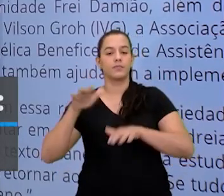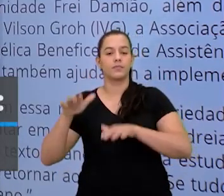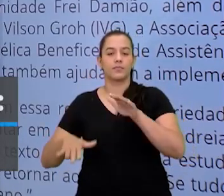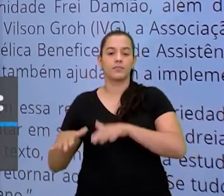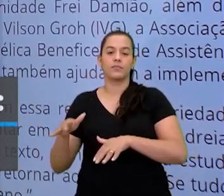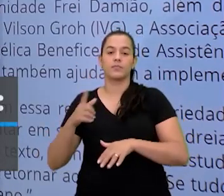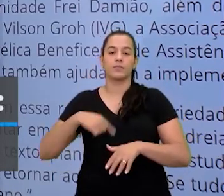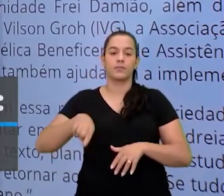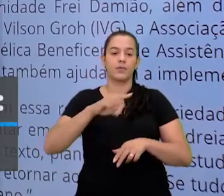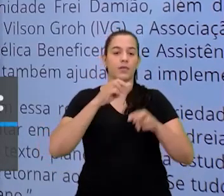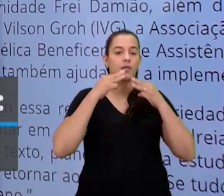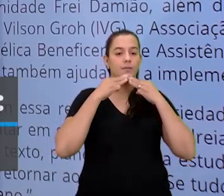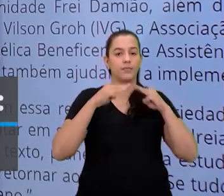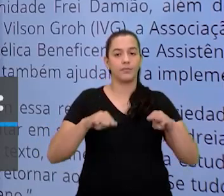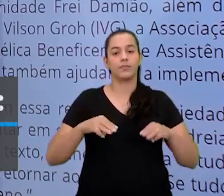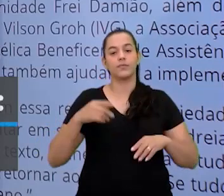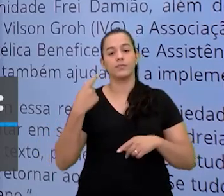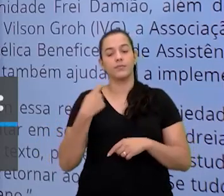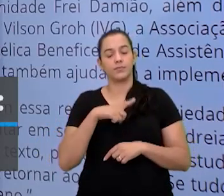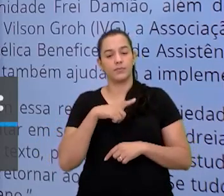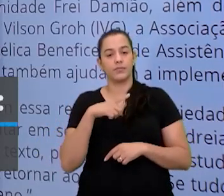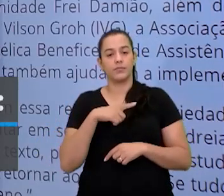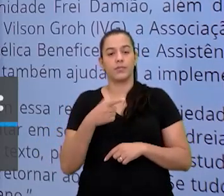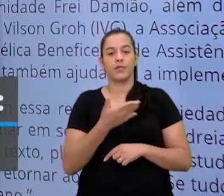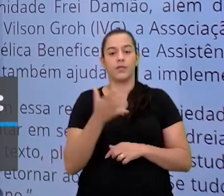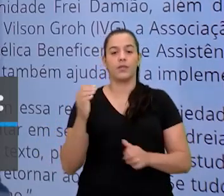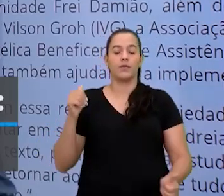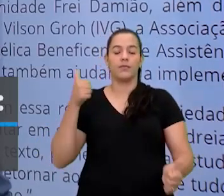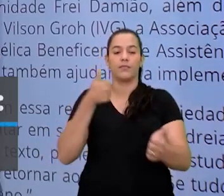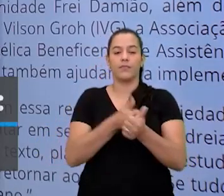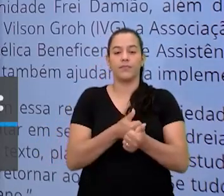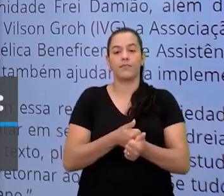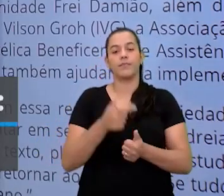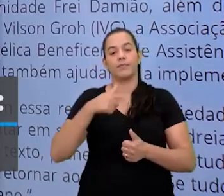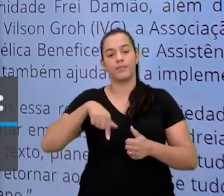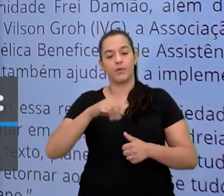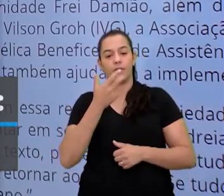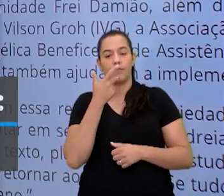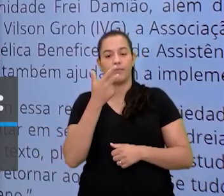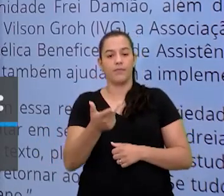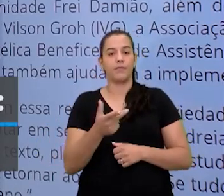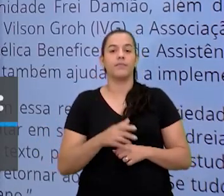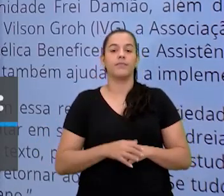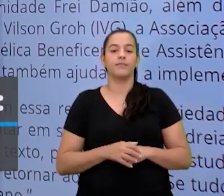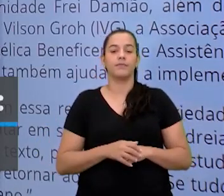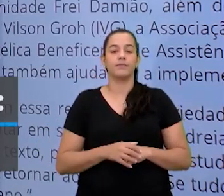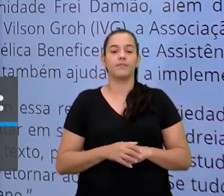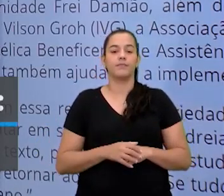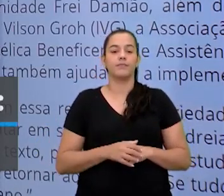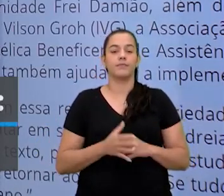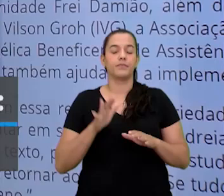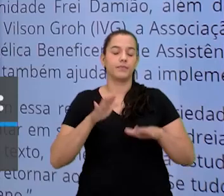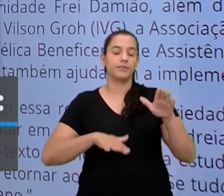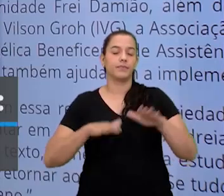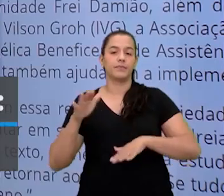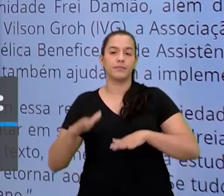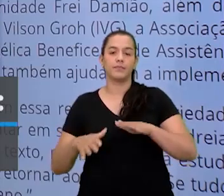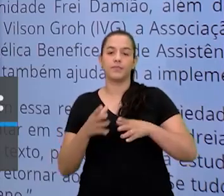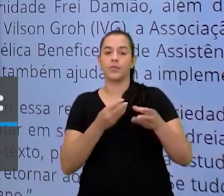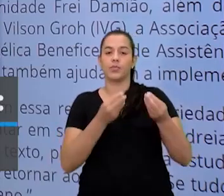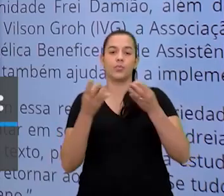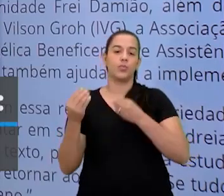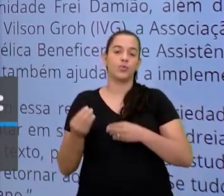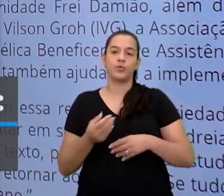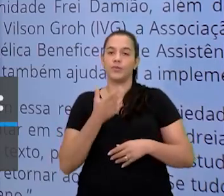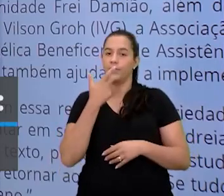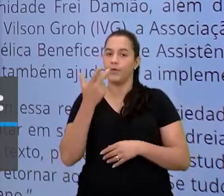a mídia, e aí tem que observar isso, ela vai até o local para denunciar, mas muitas vezes ela vai